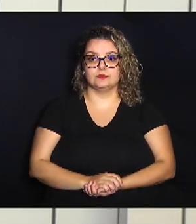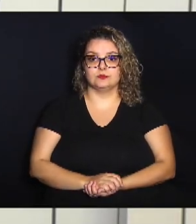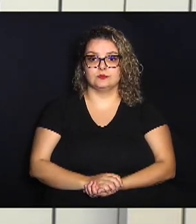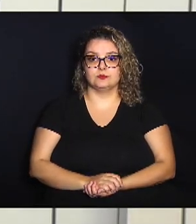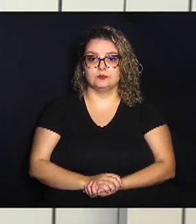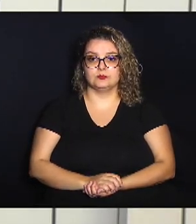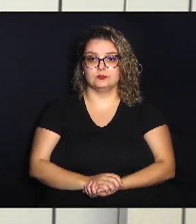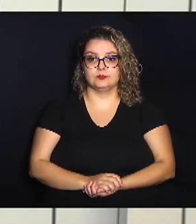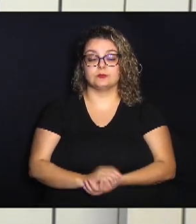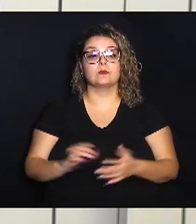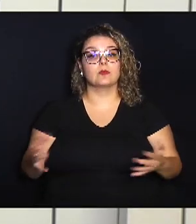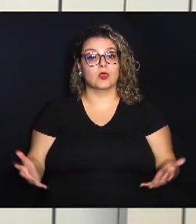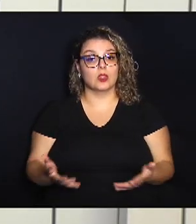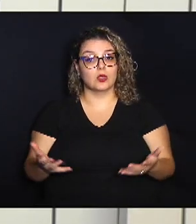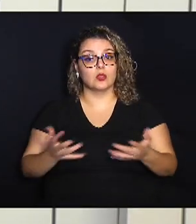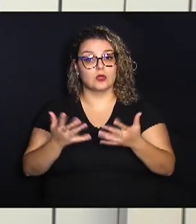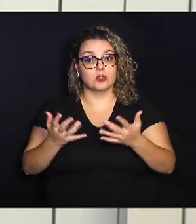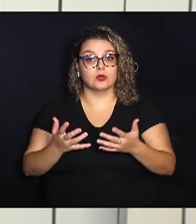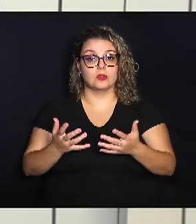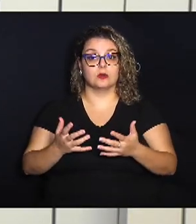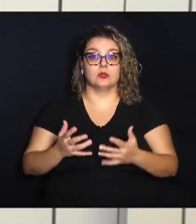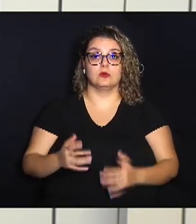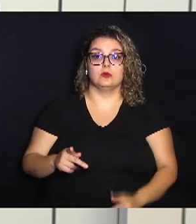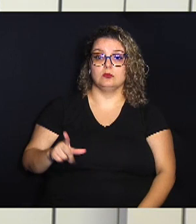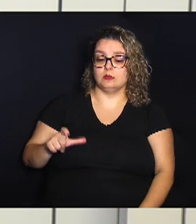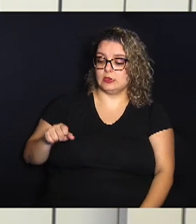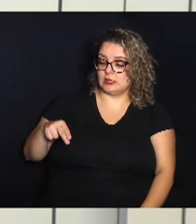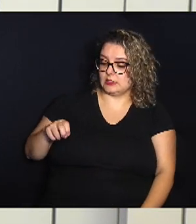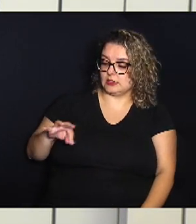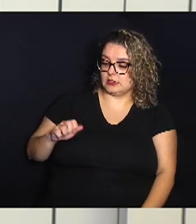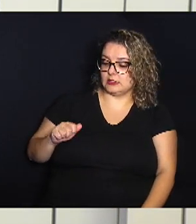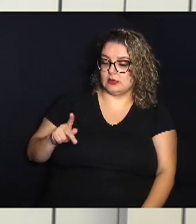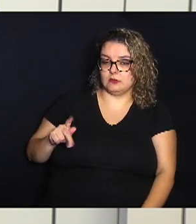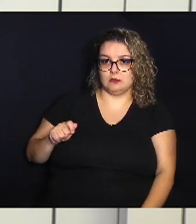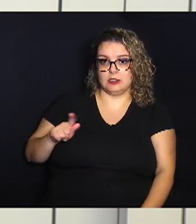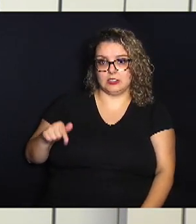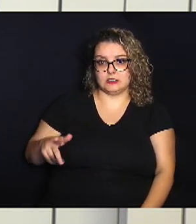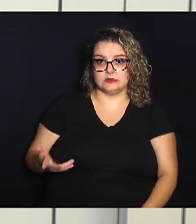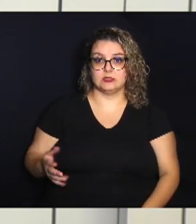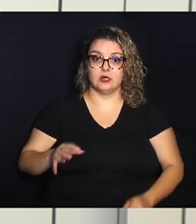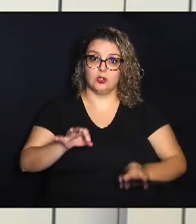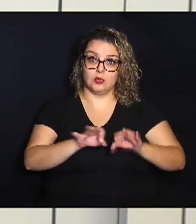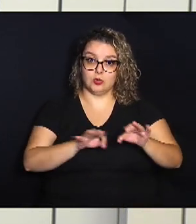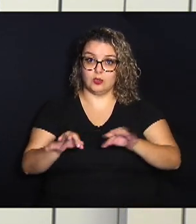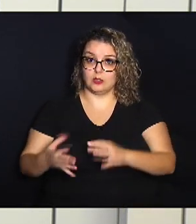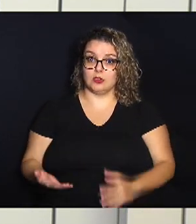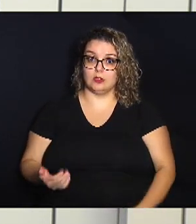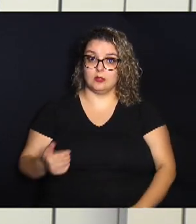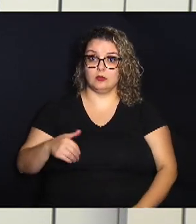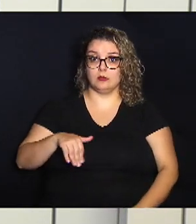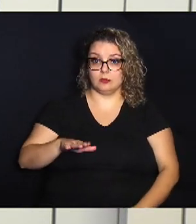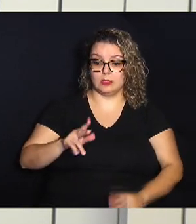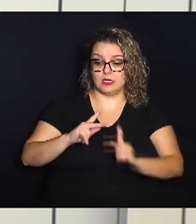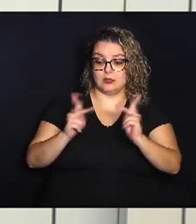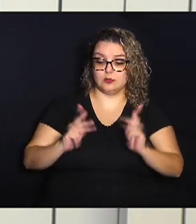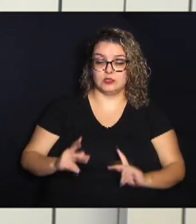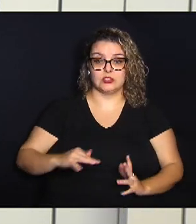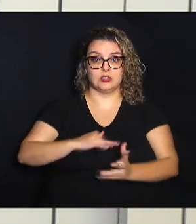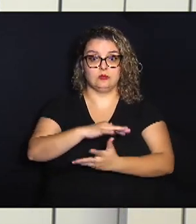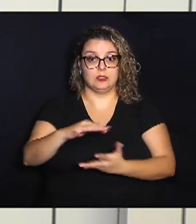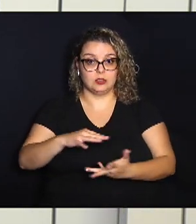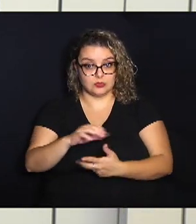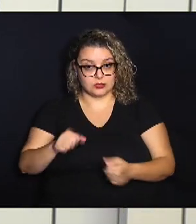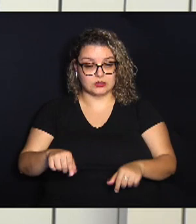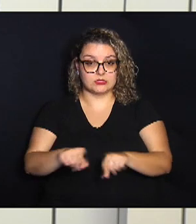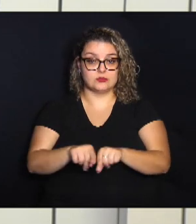Por iniciativa da Planeta Paz, organização que promove, além da paz, a sustentabilidade